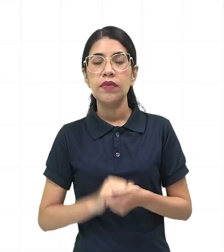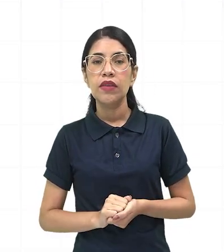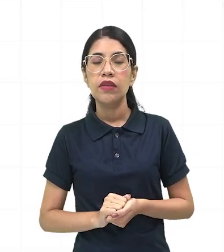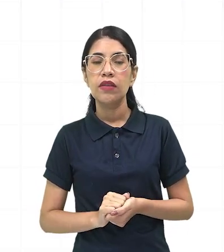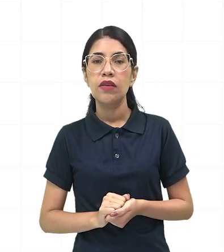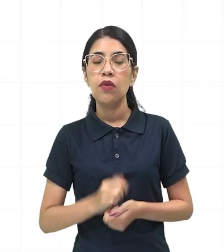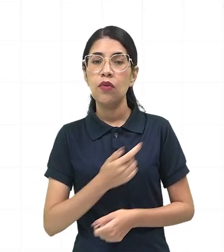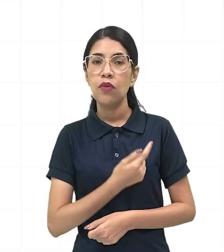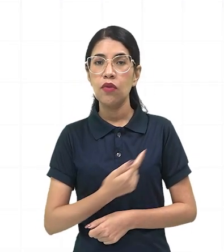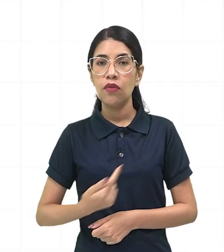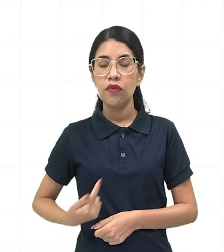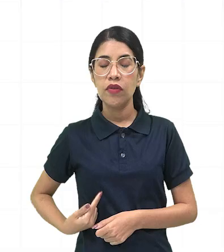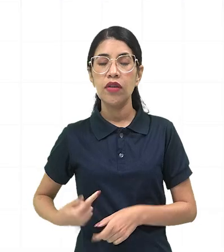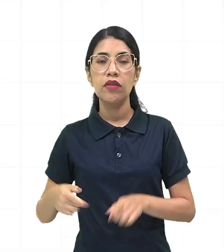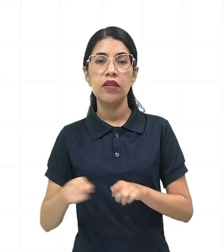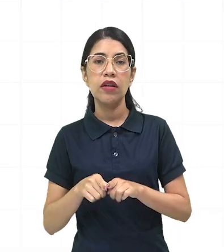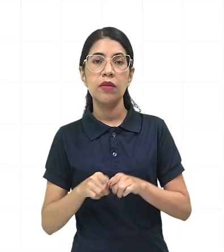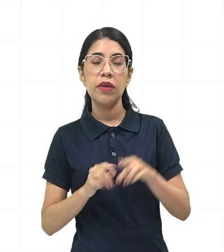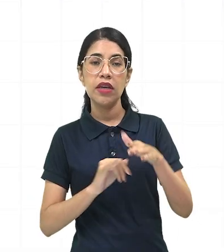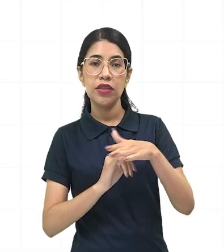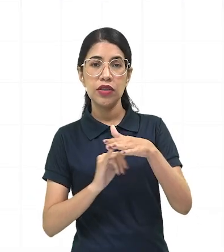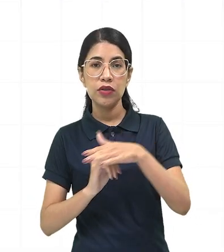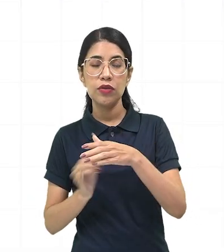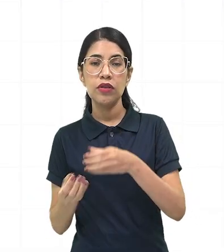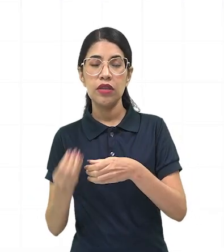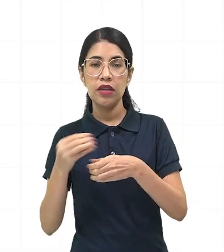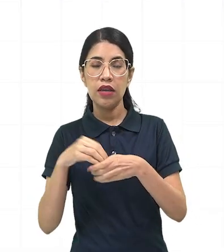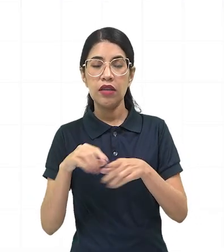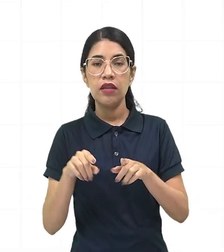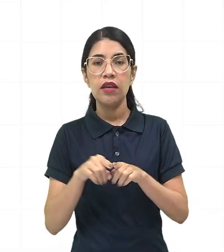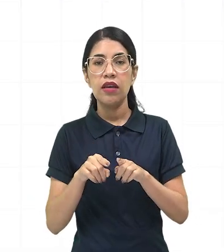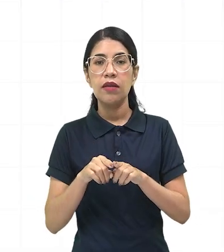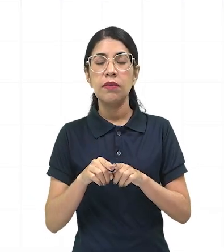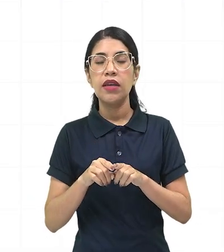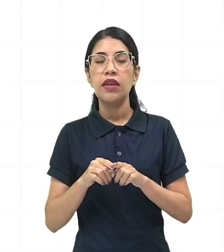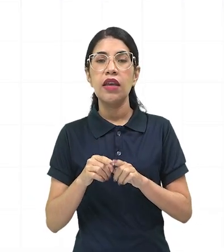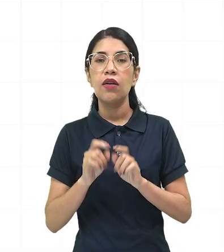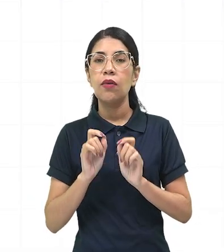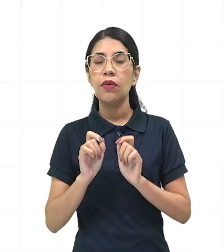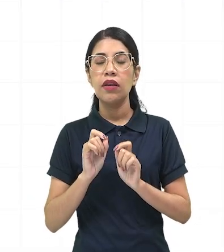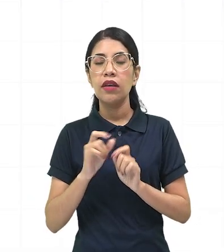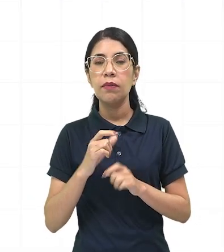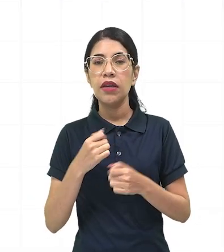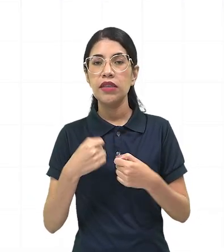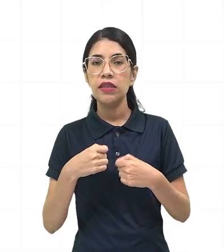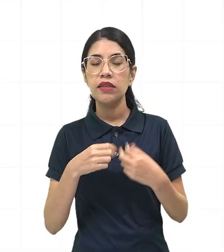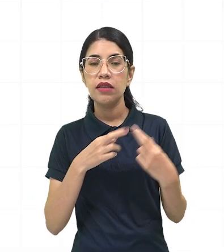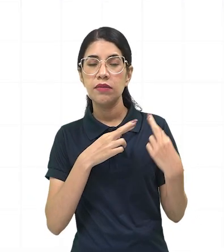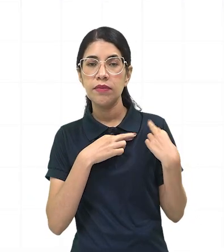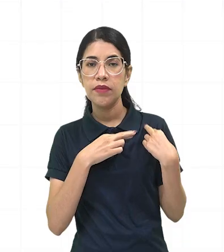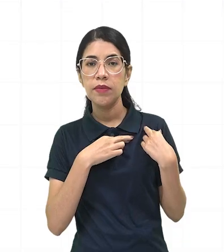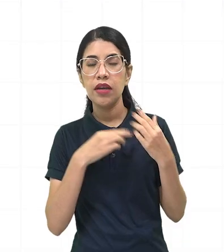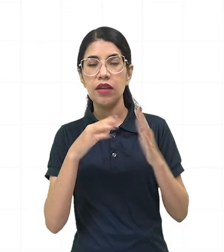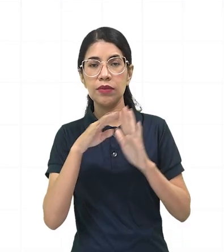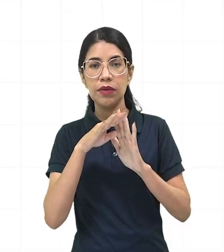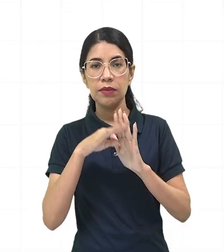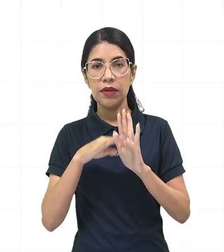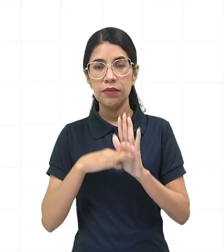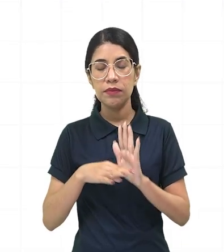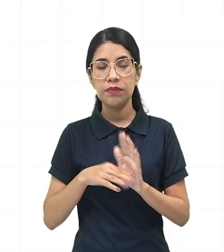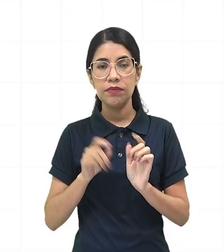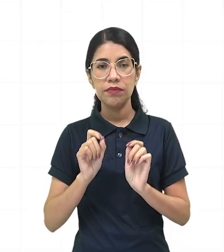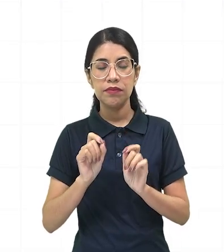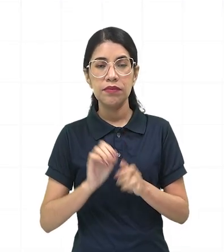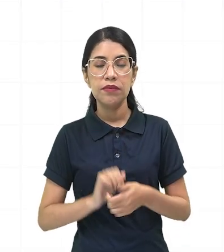Estado e as instituições que o compõem cabem. Quais são as funções do Estado e das instituições que compõem o